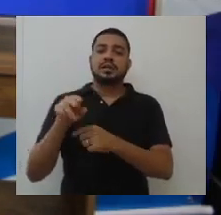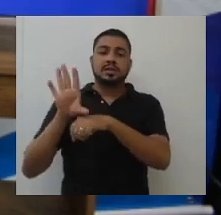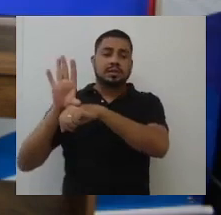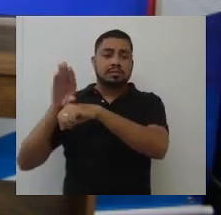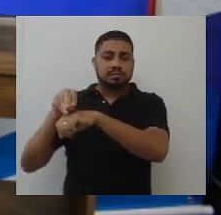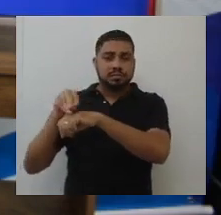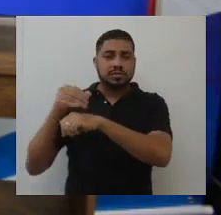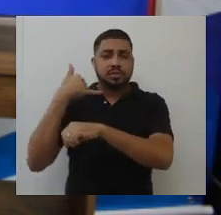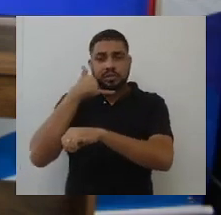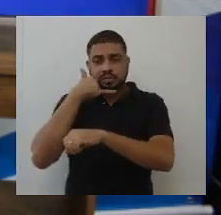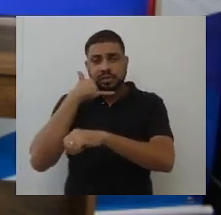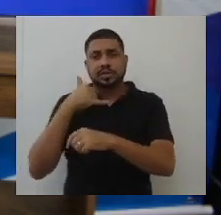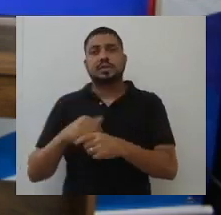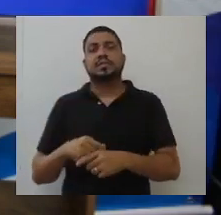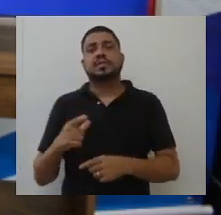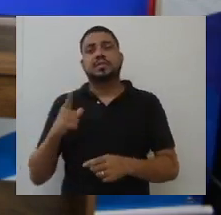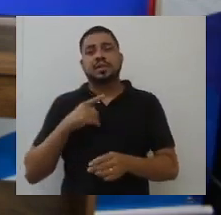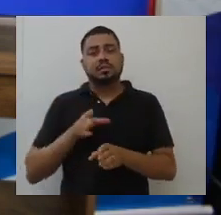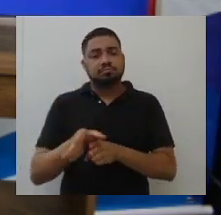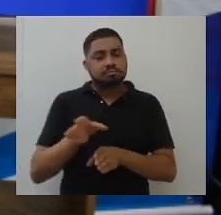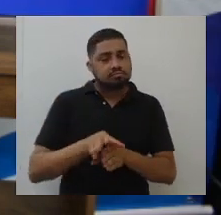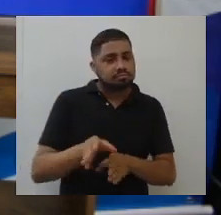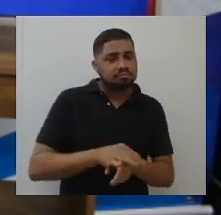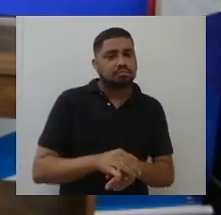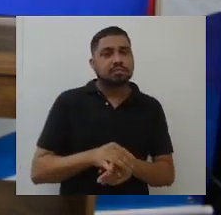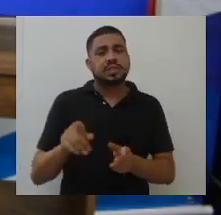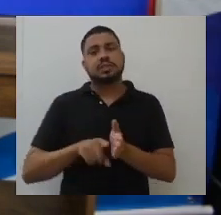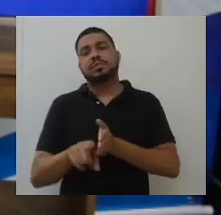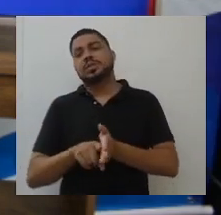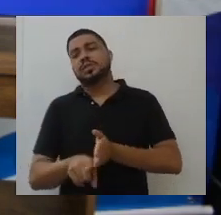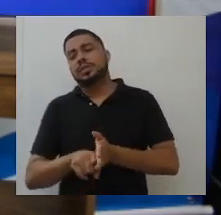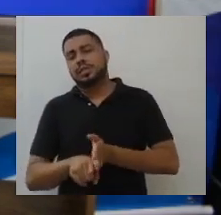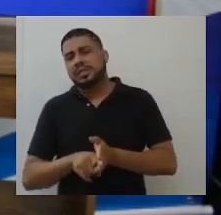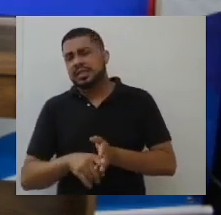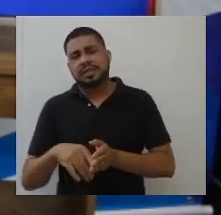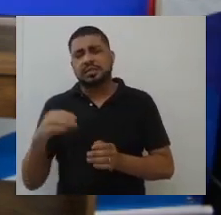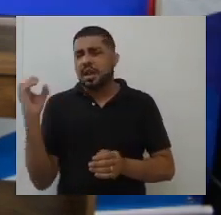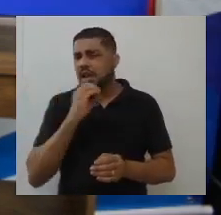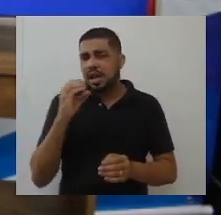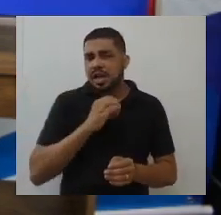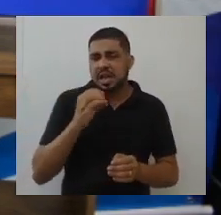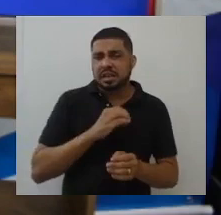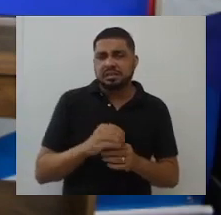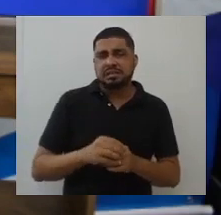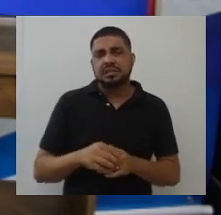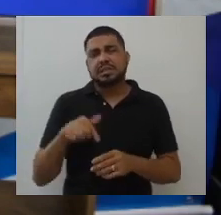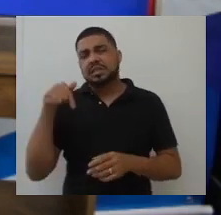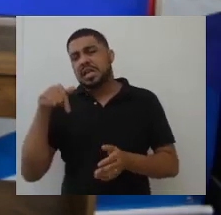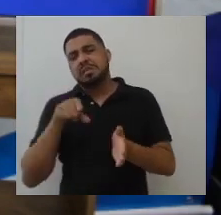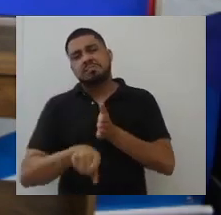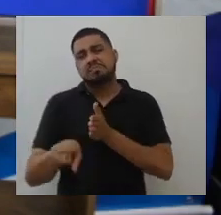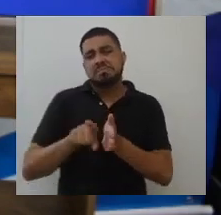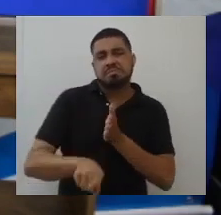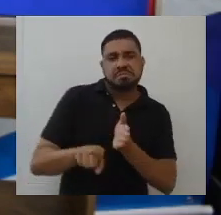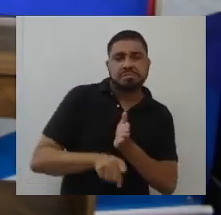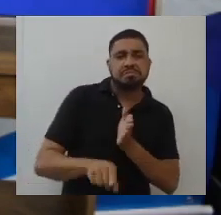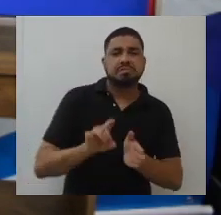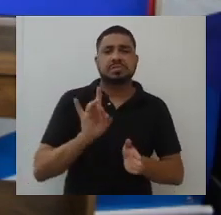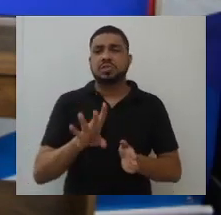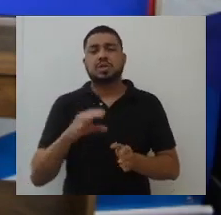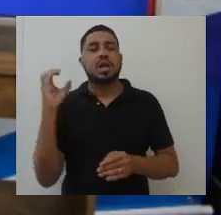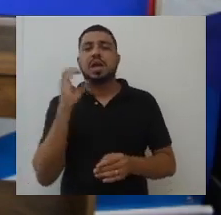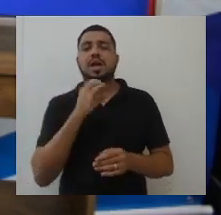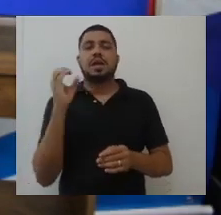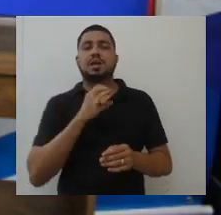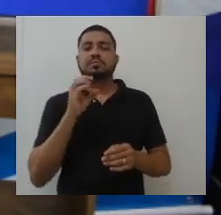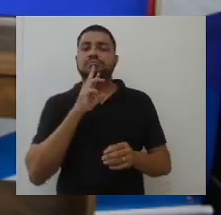para ele, tá certo? Que vai te direcionar para essa pesquisa. Uma pesquisa bem rápida, de 7 questões apenas, 7 questões